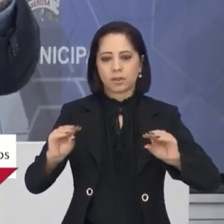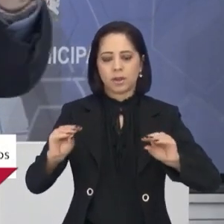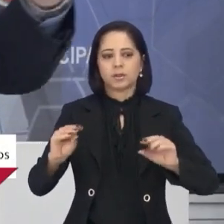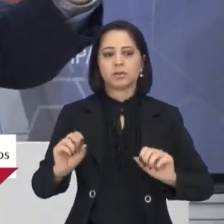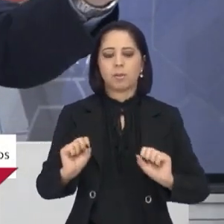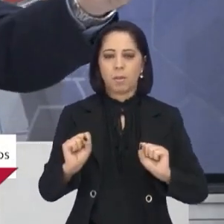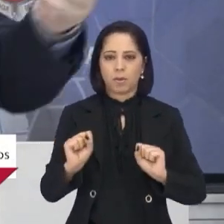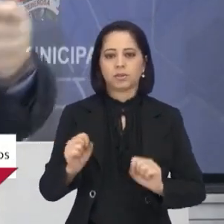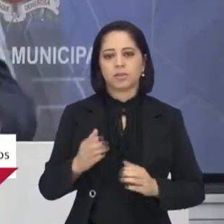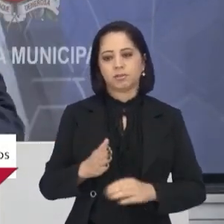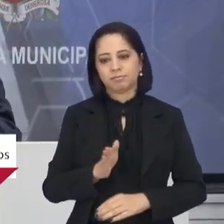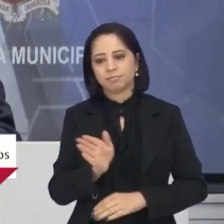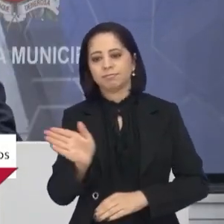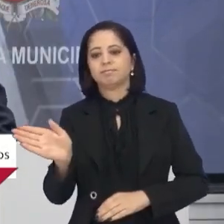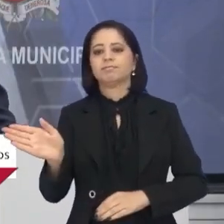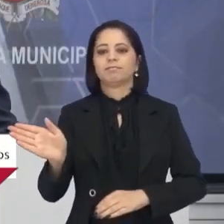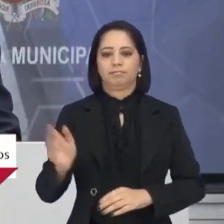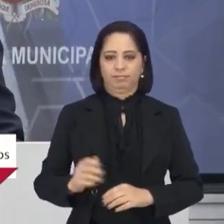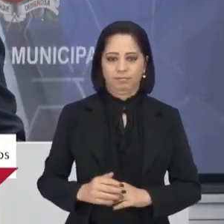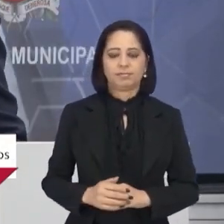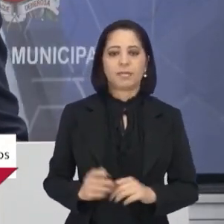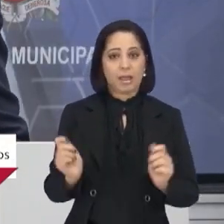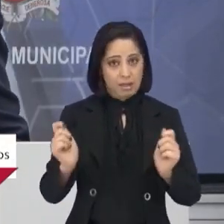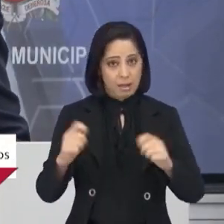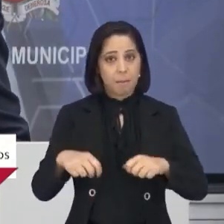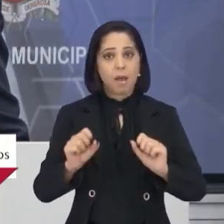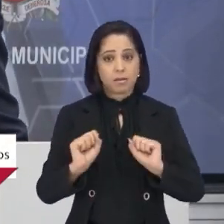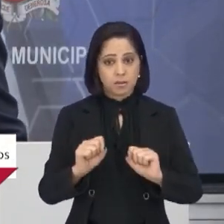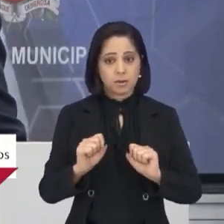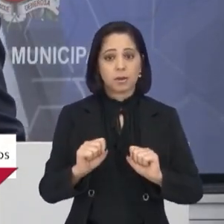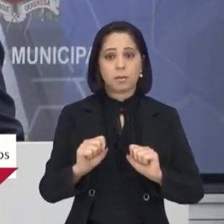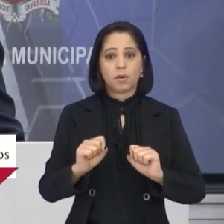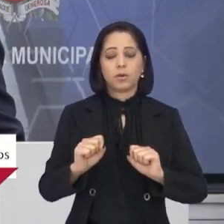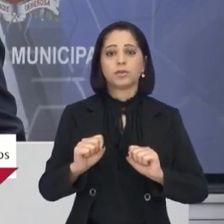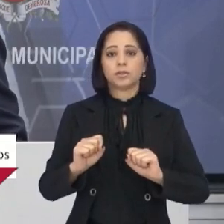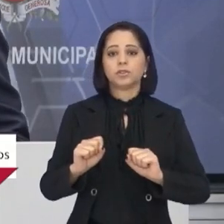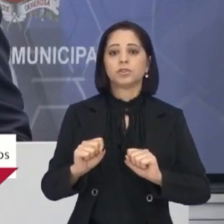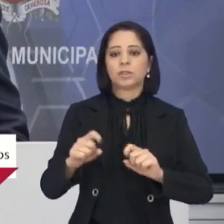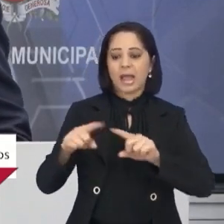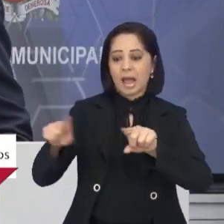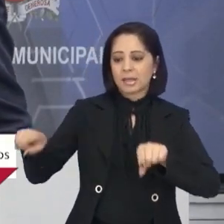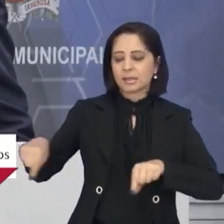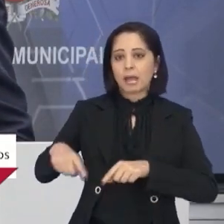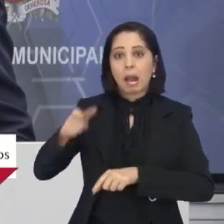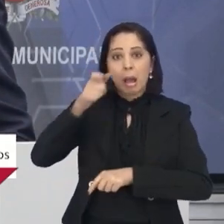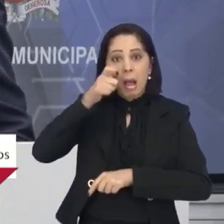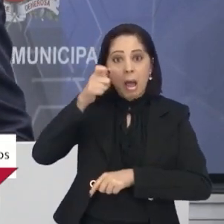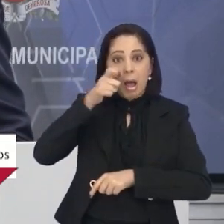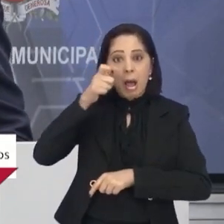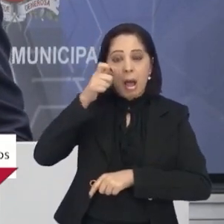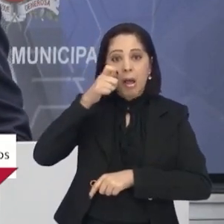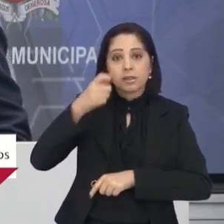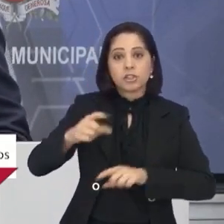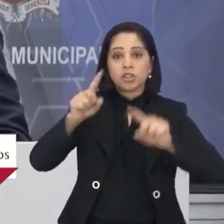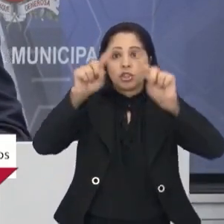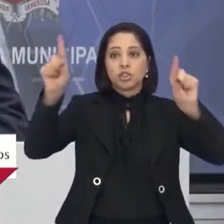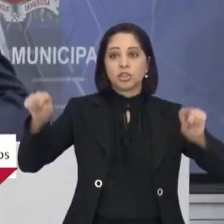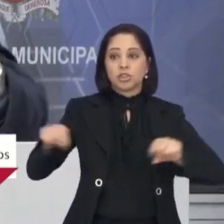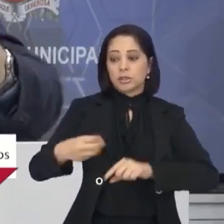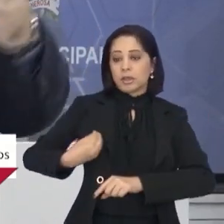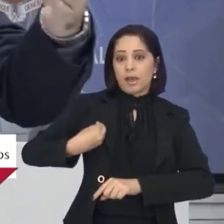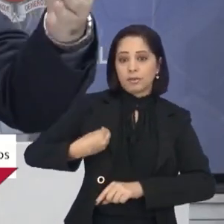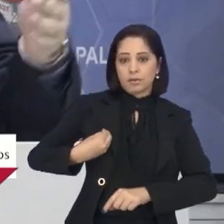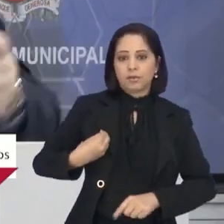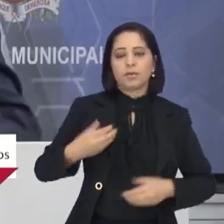essa porta do fundo ou por essa porta da frente é possível acessar a sala anexa Muito obrigado eh à Câmara de São José dos